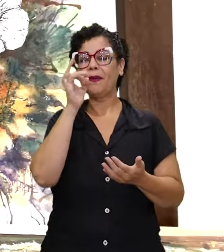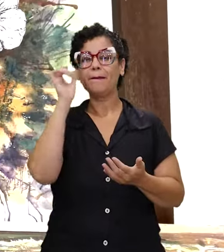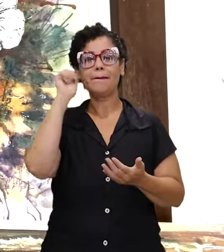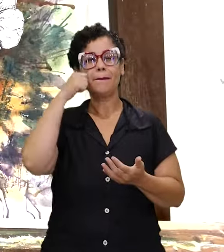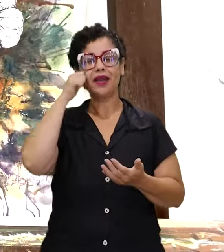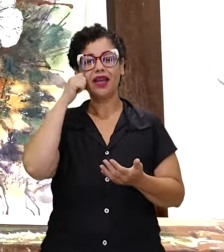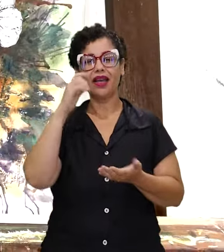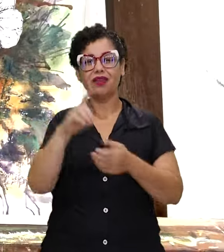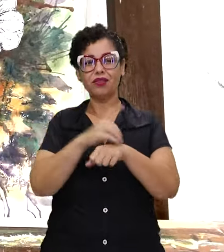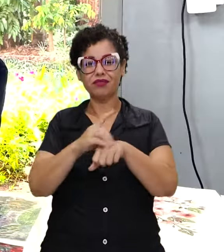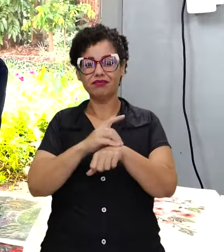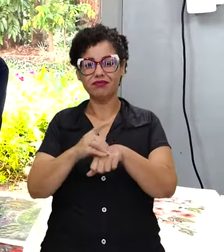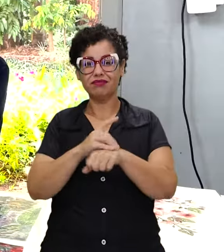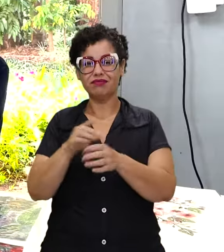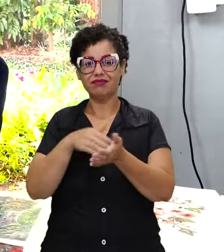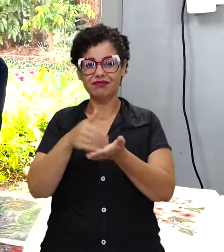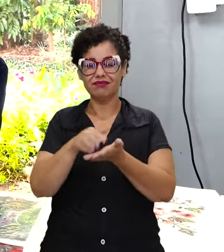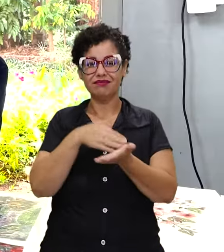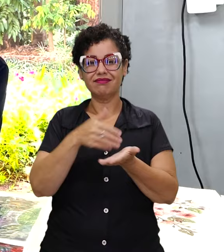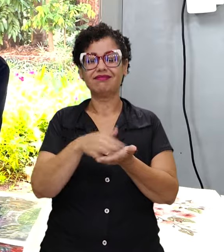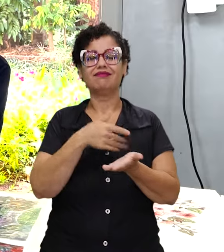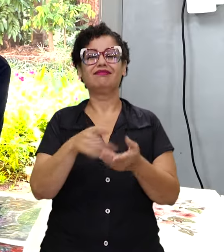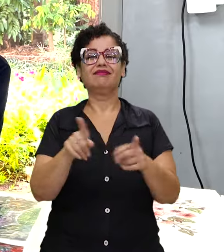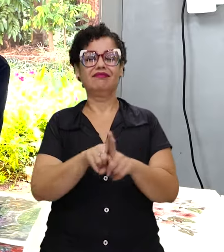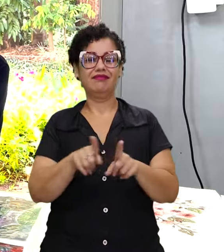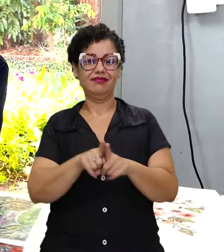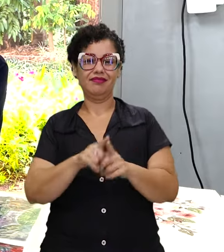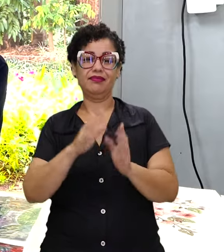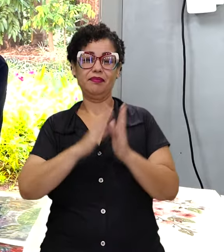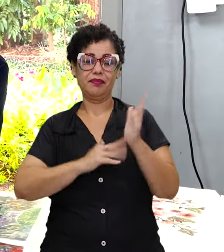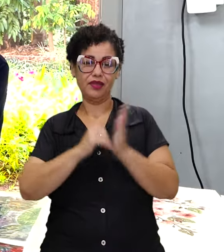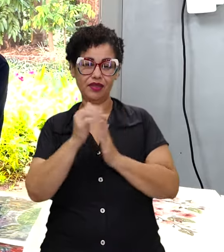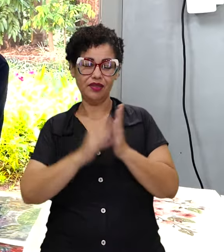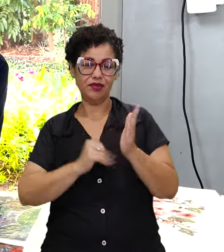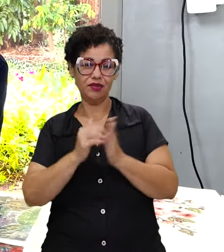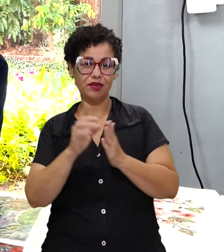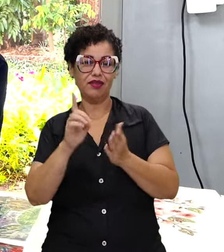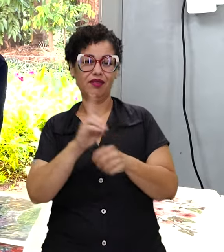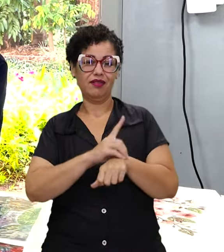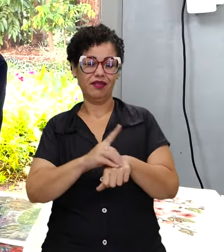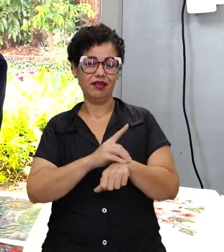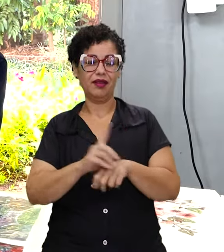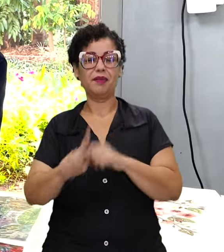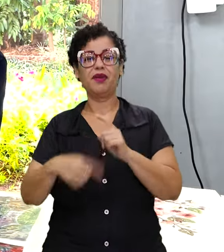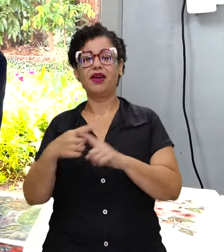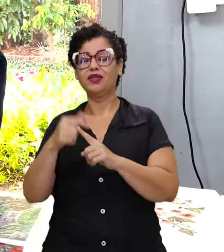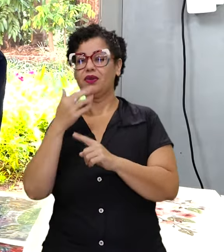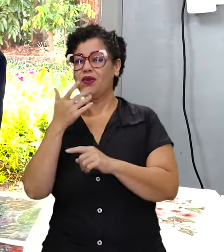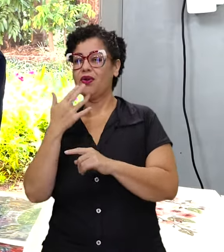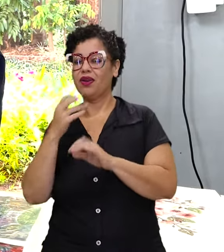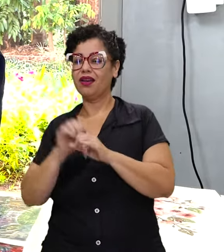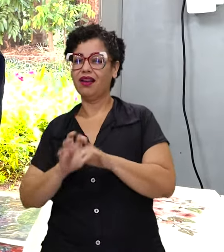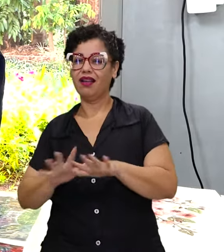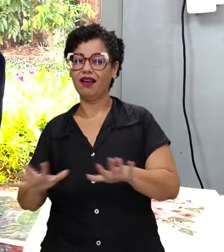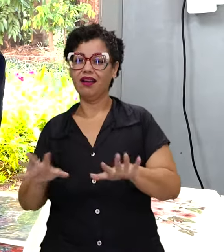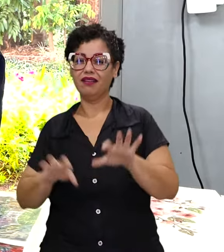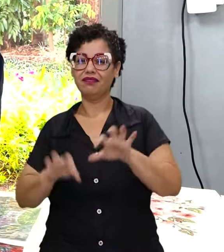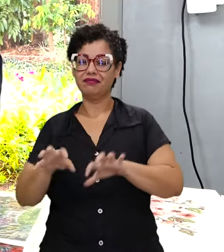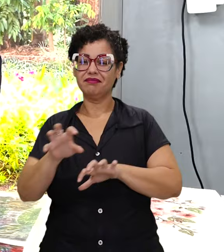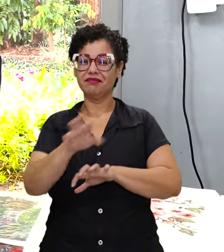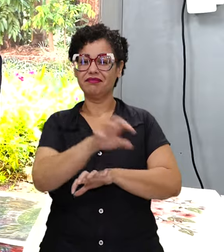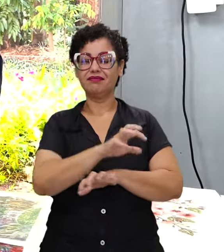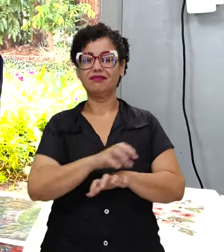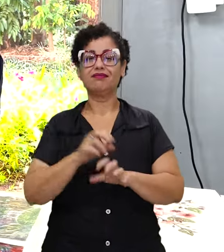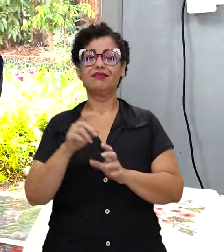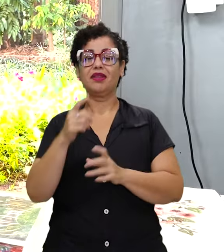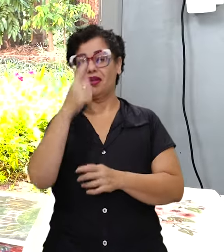eu represento essas possibilidades da pintura em aquarela, do desenho estruturado do nanquim e